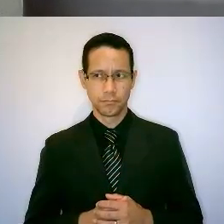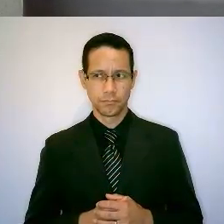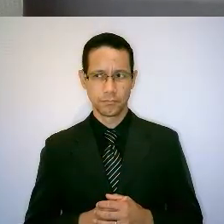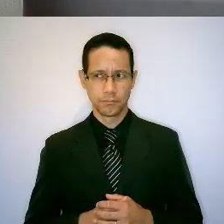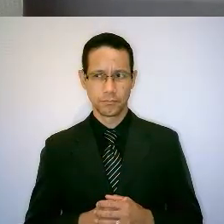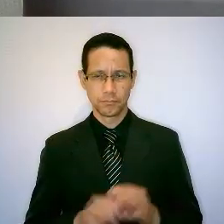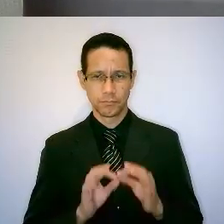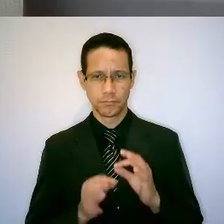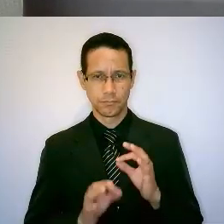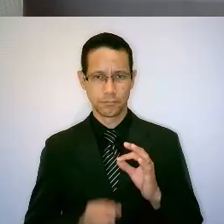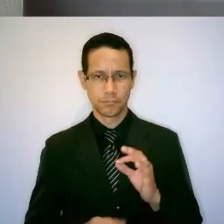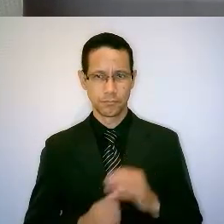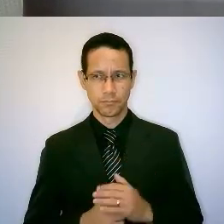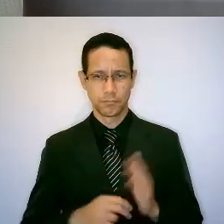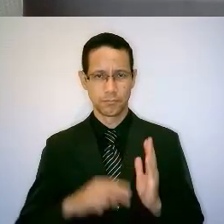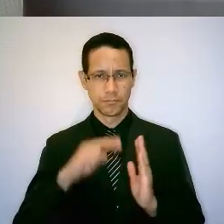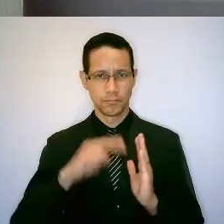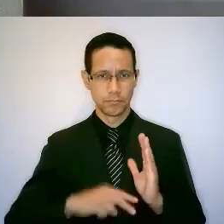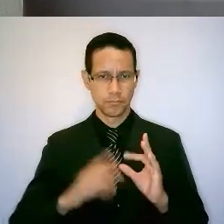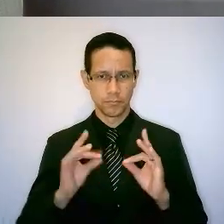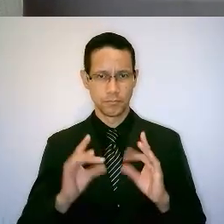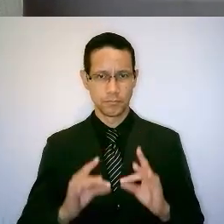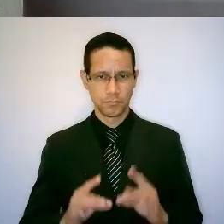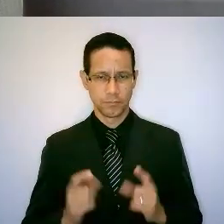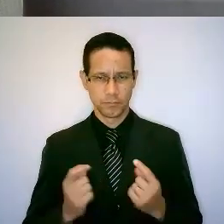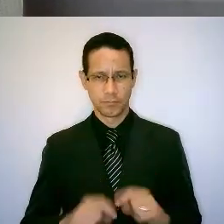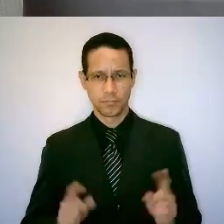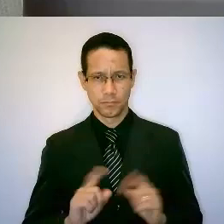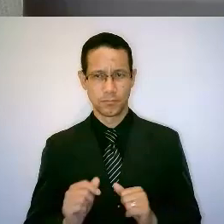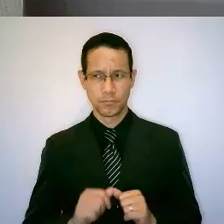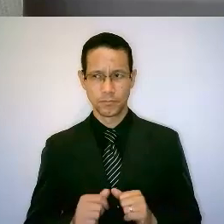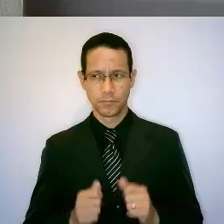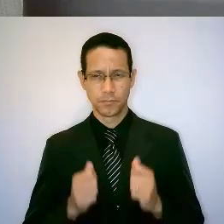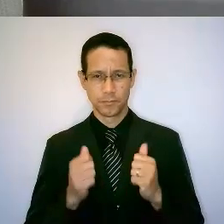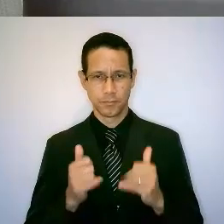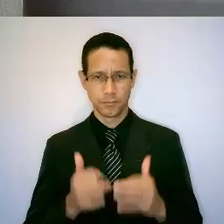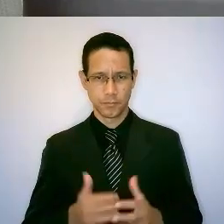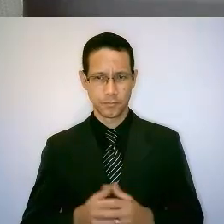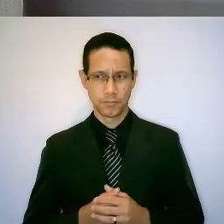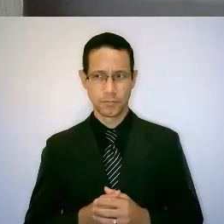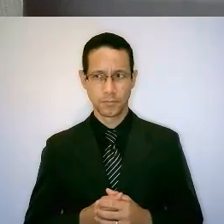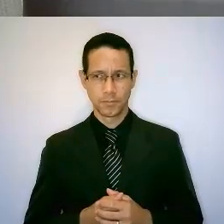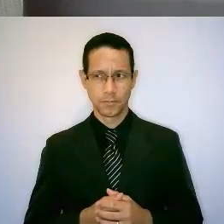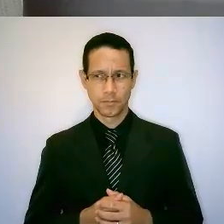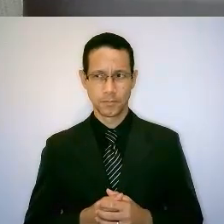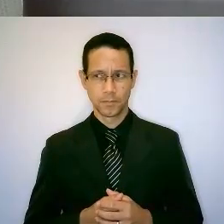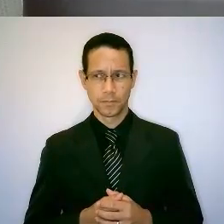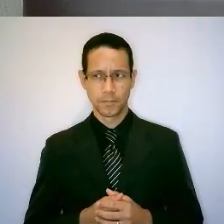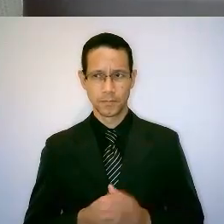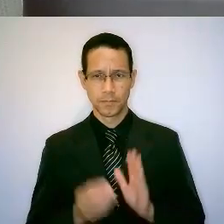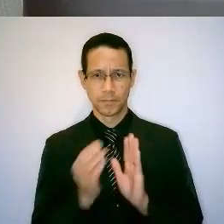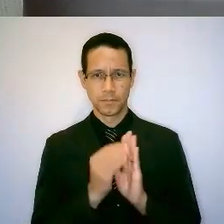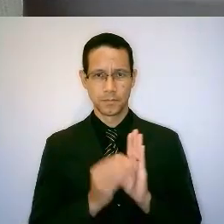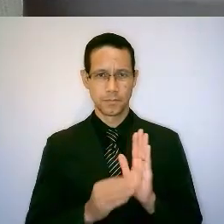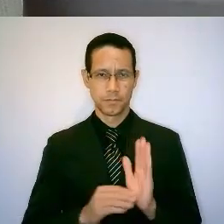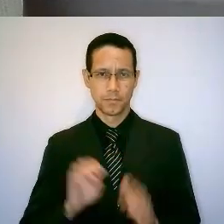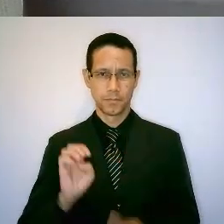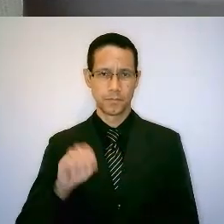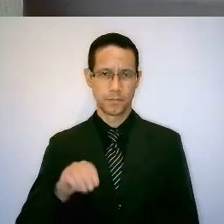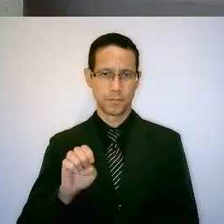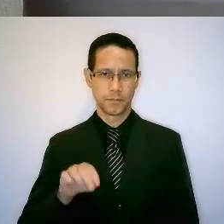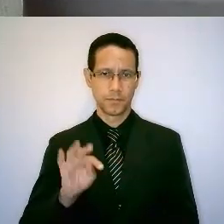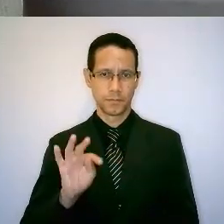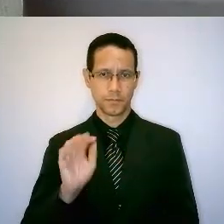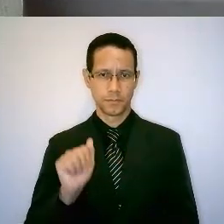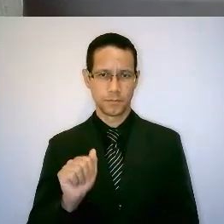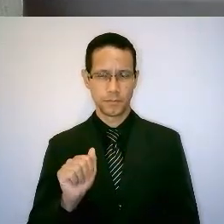poupá-los de uma leitura mais exaustiva vou fazer referência aqui ao que se encontra lançado na ementa e digo penal